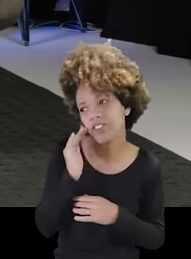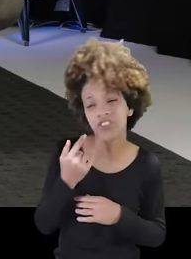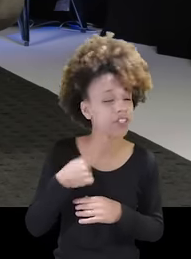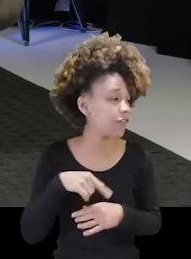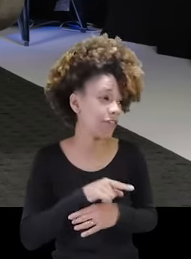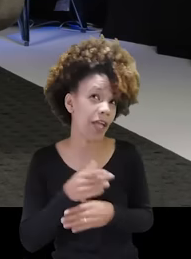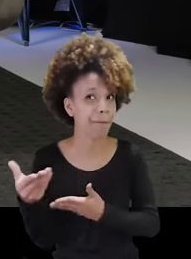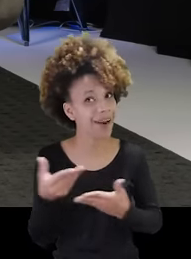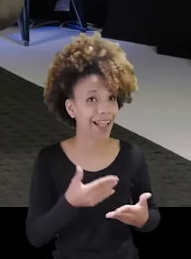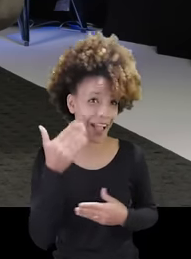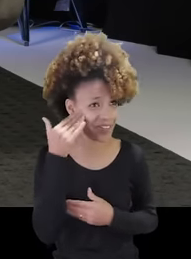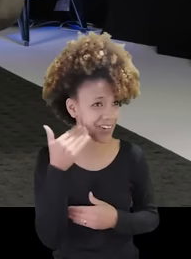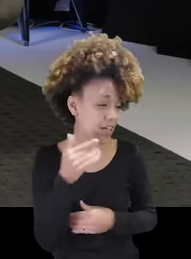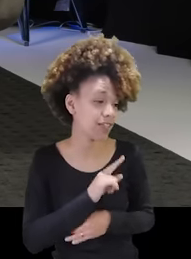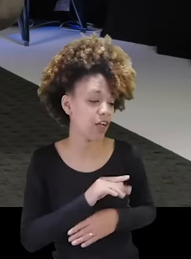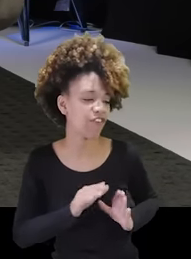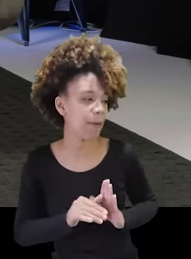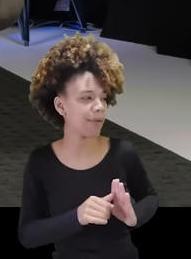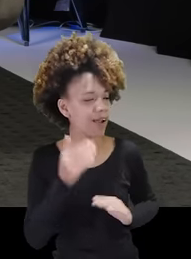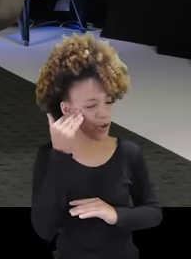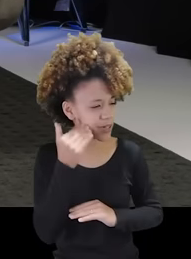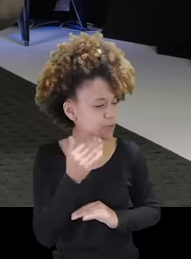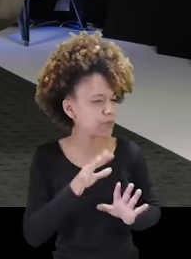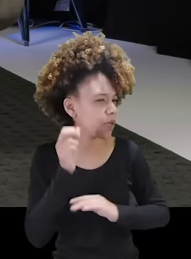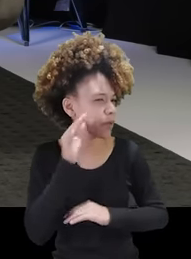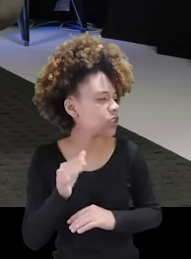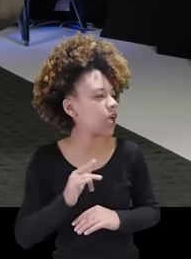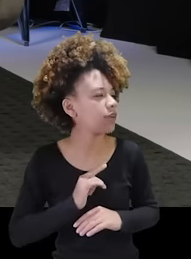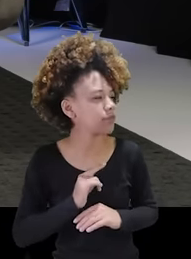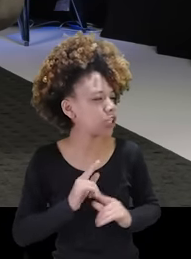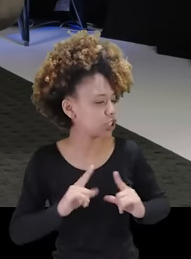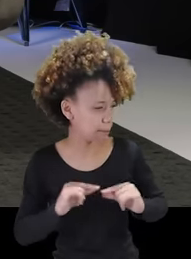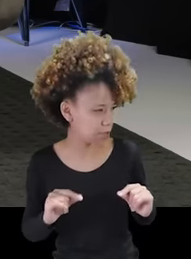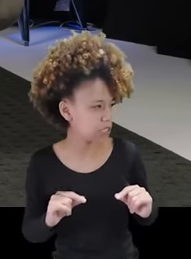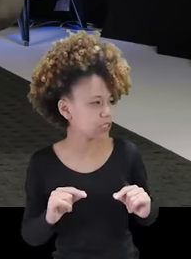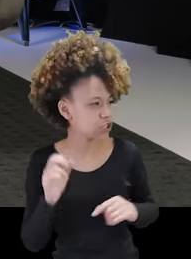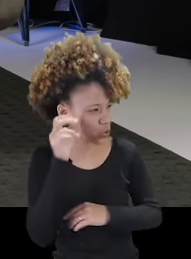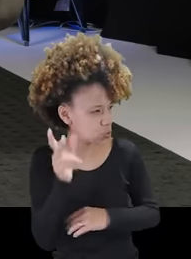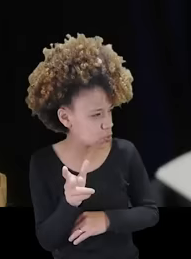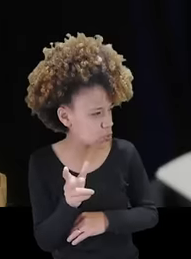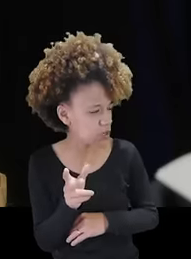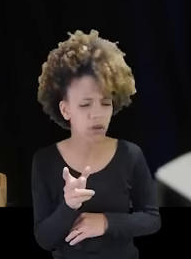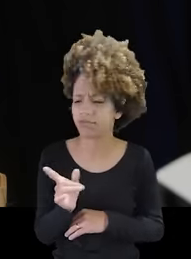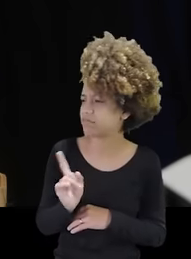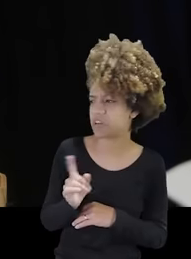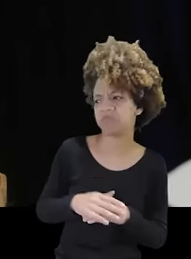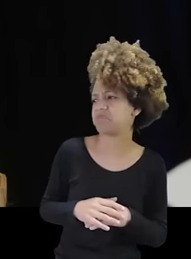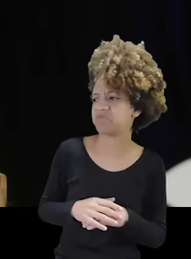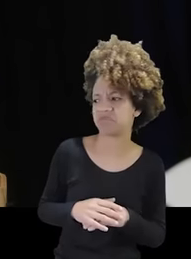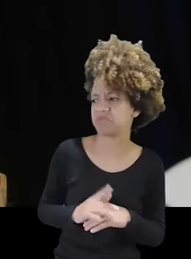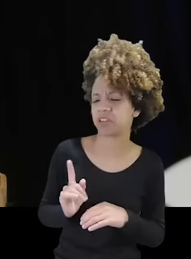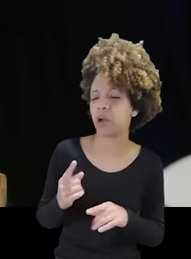de vir para cá Coreia vem para cá agora Imagino que deve ter muita coisa japonesa ali de Cultura de não tem